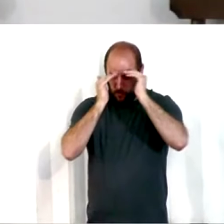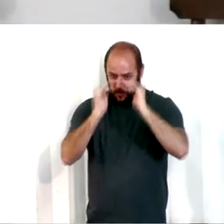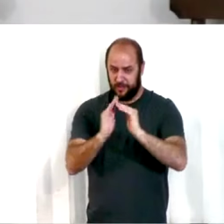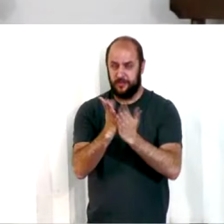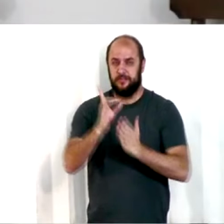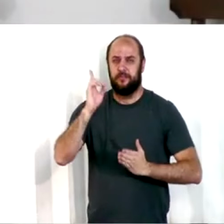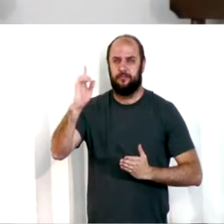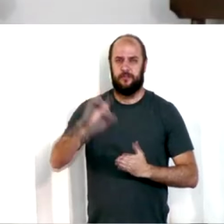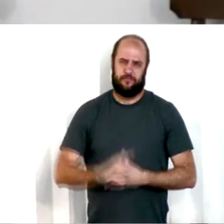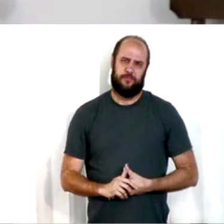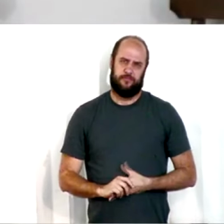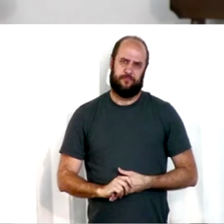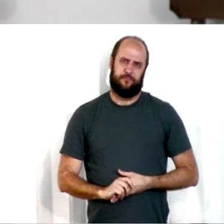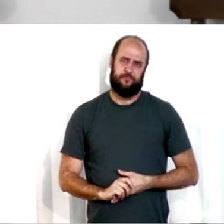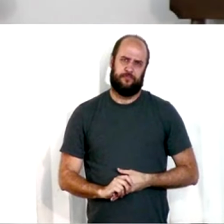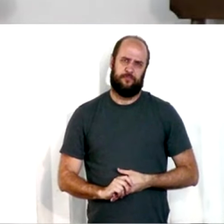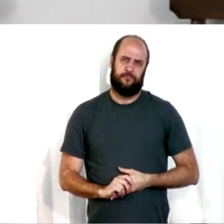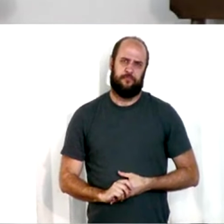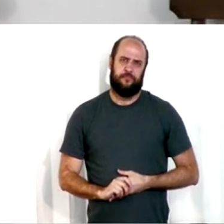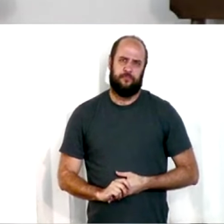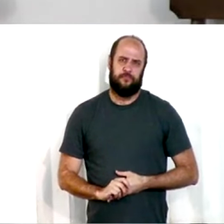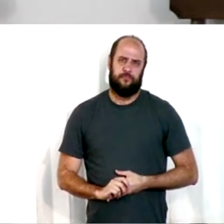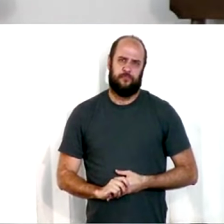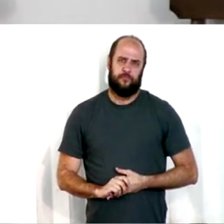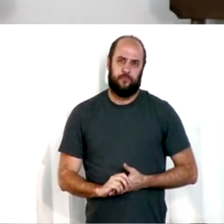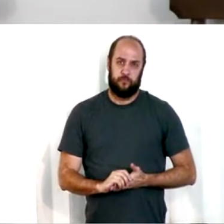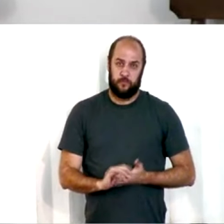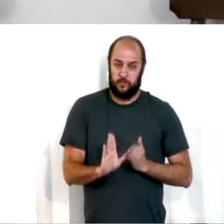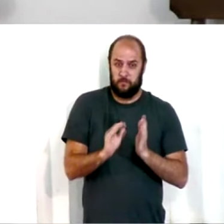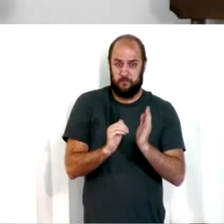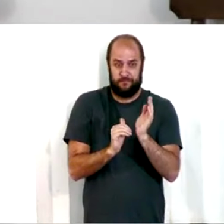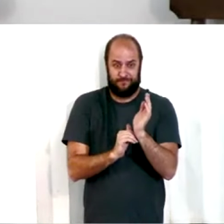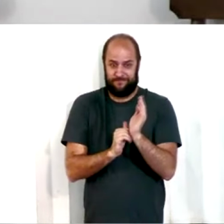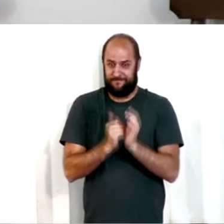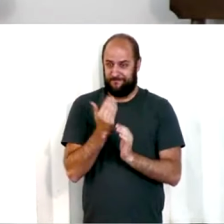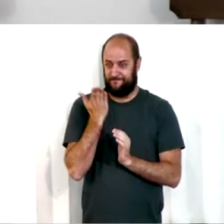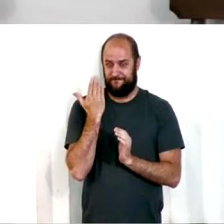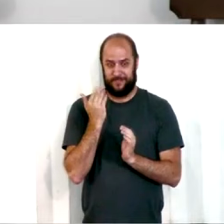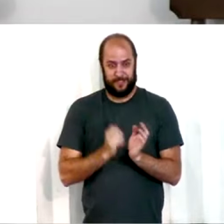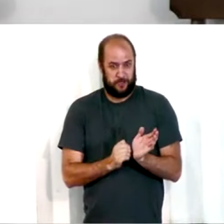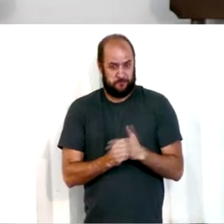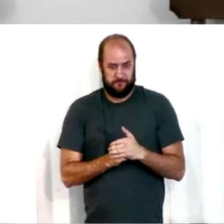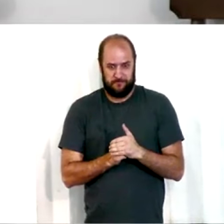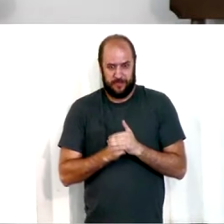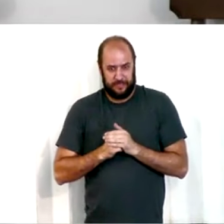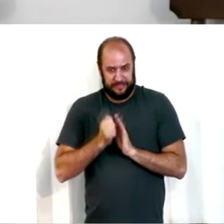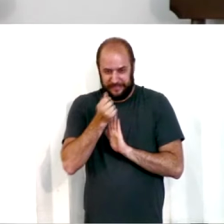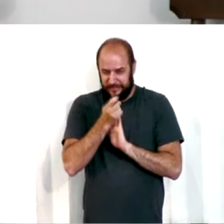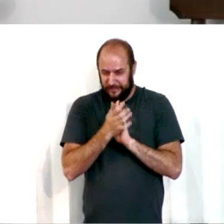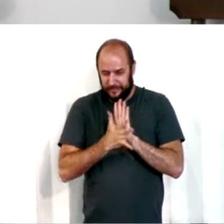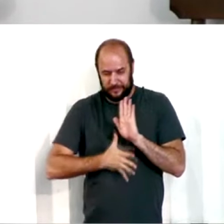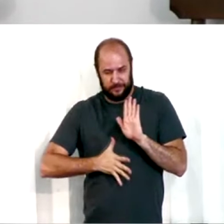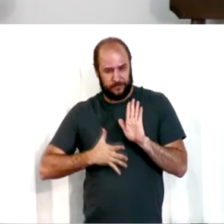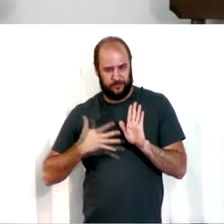Deus. O mistério que estiver oculto dos séculos e das